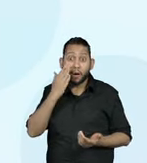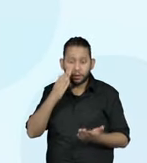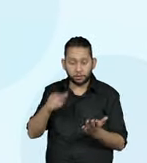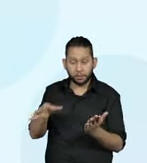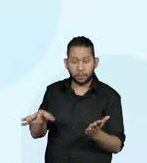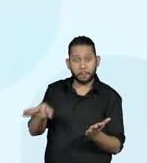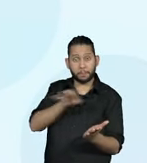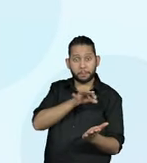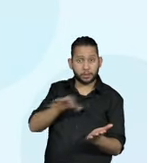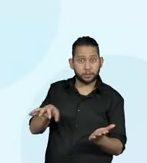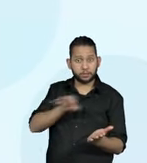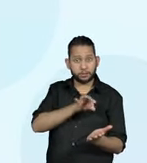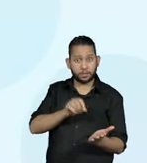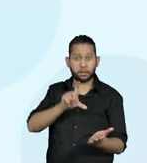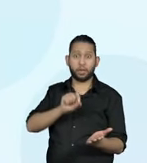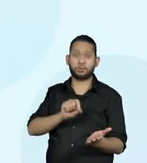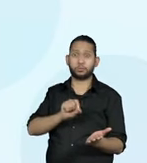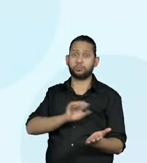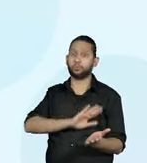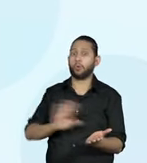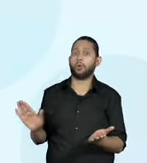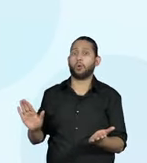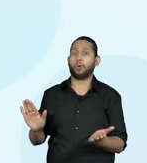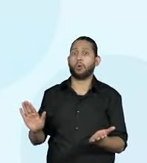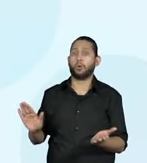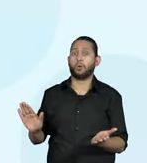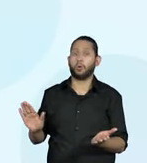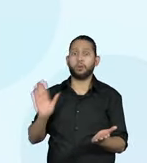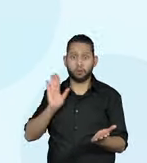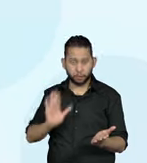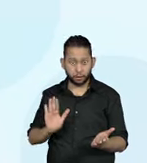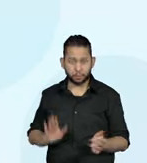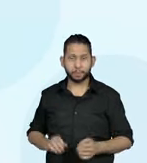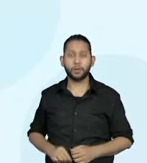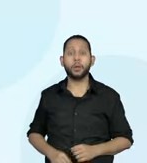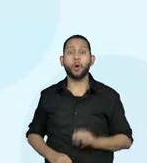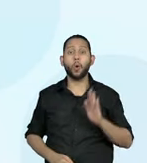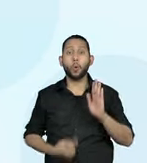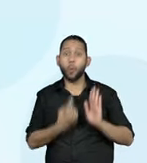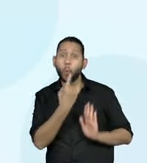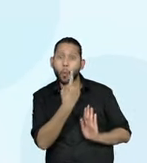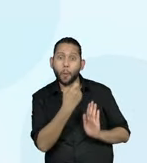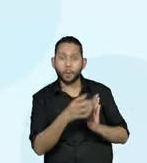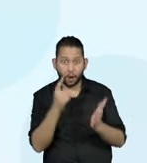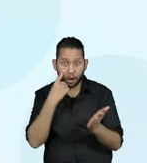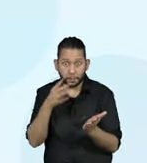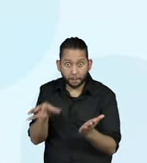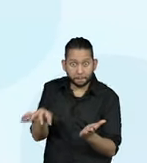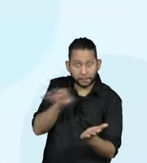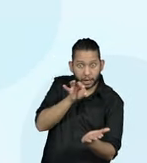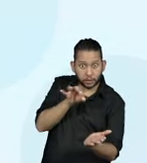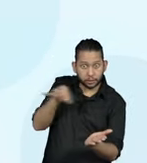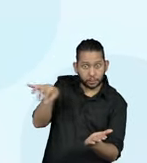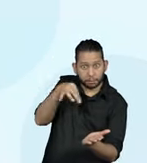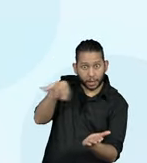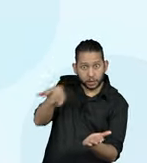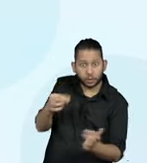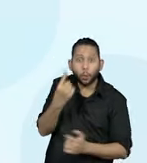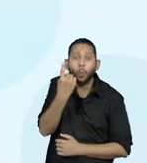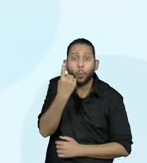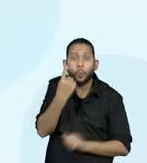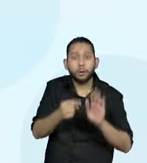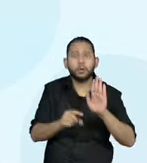primeiras páginas do livro. E eu sei que cada página tem 5 quadrinhos, certo? Então